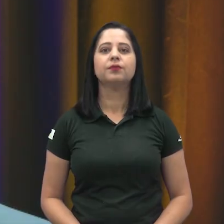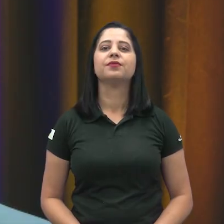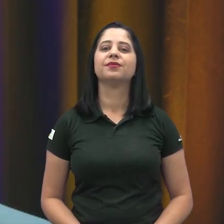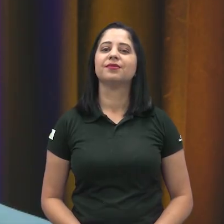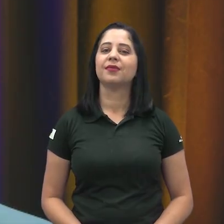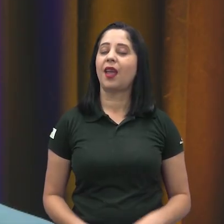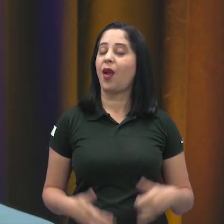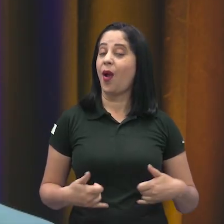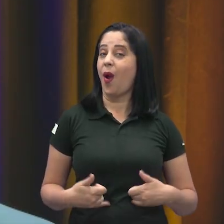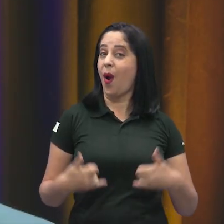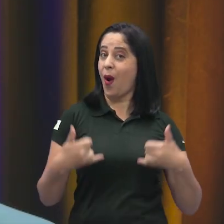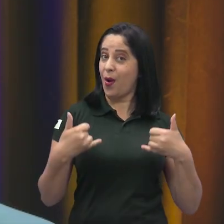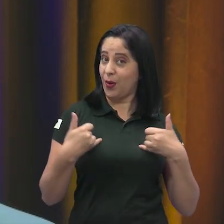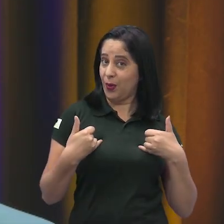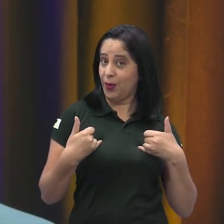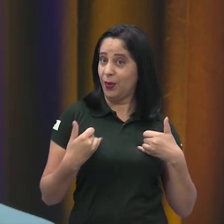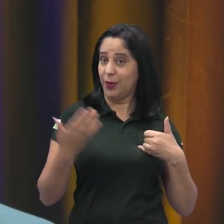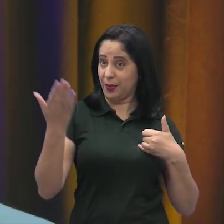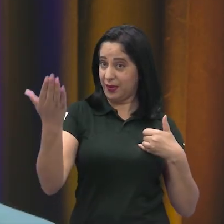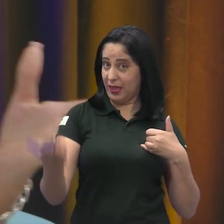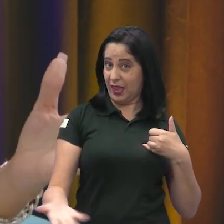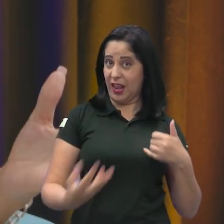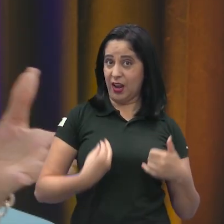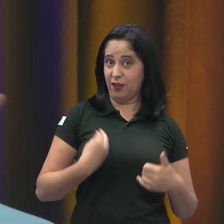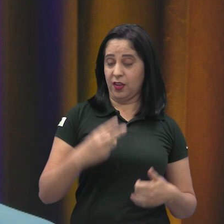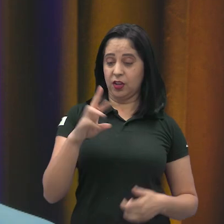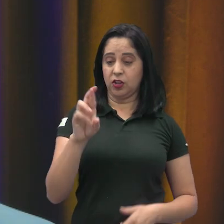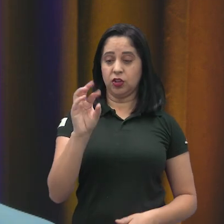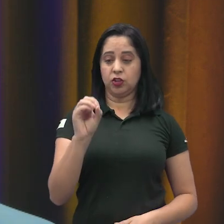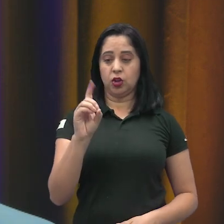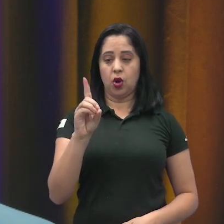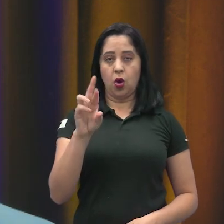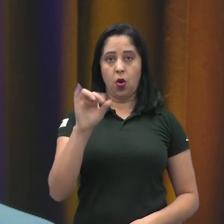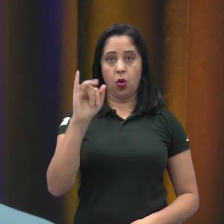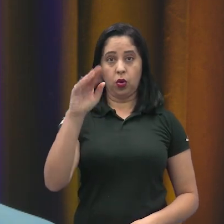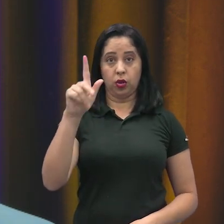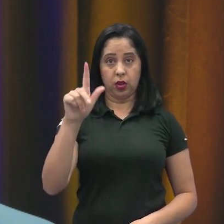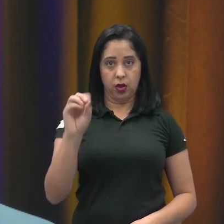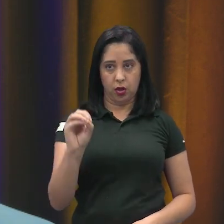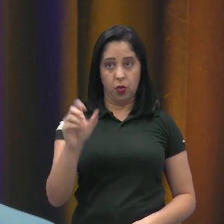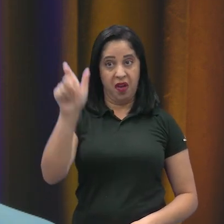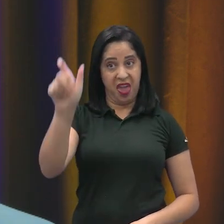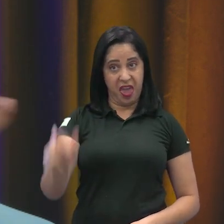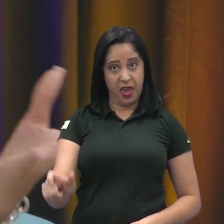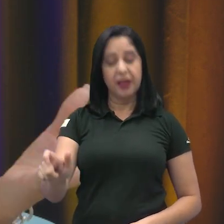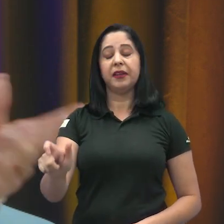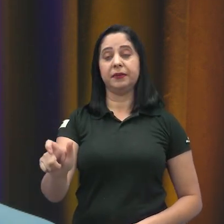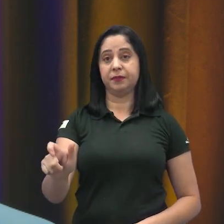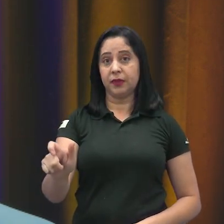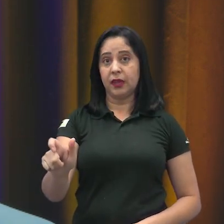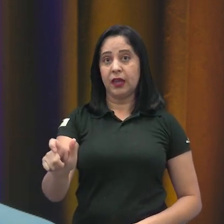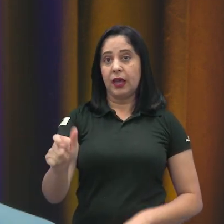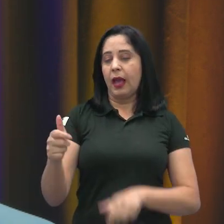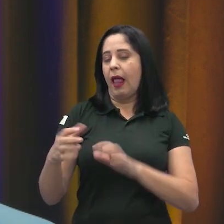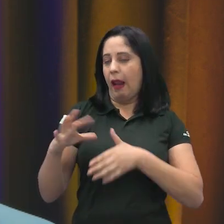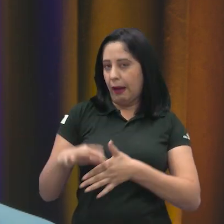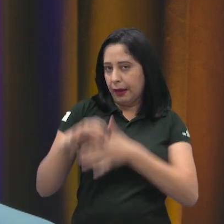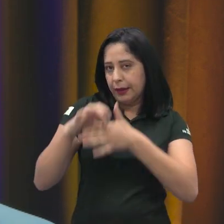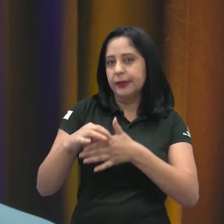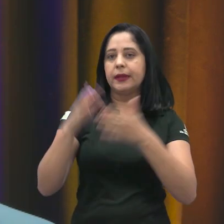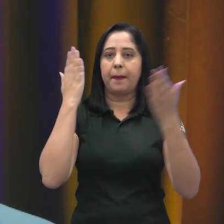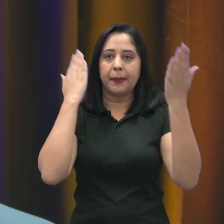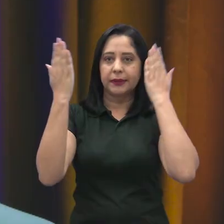É uma honra receber Rodrigo Peixoto, um líder que une gestão de pessoas, psicanálise e tecnologia de ponta.